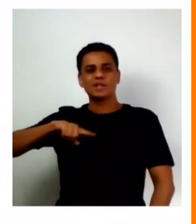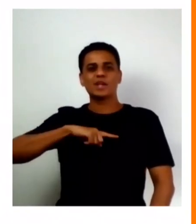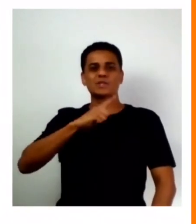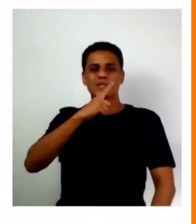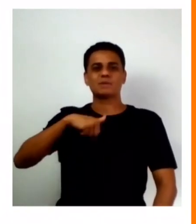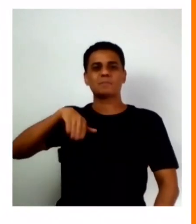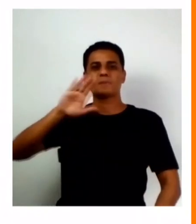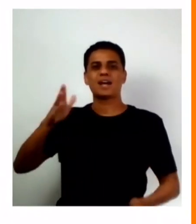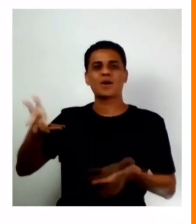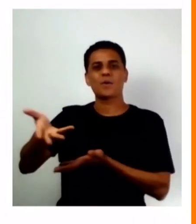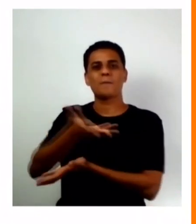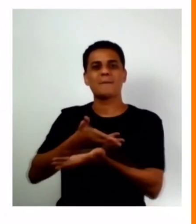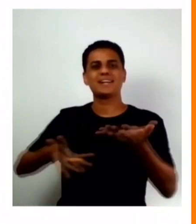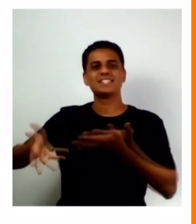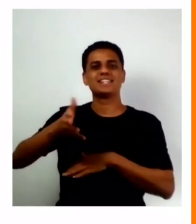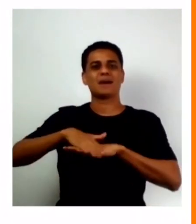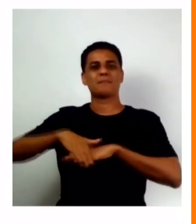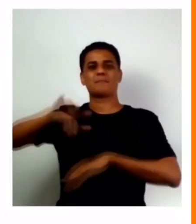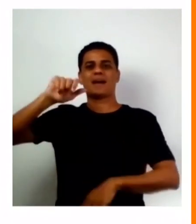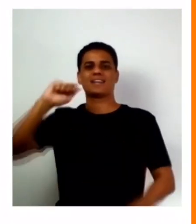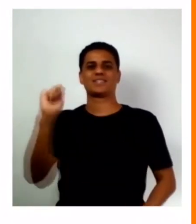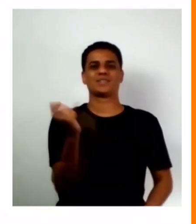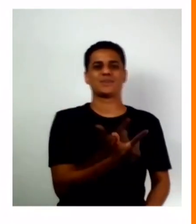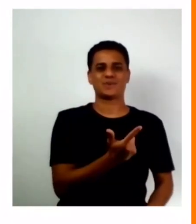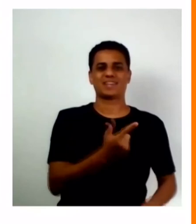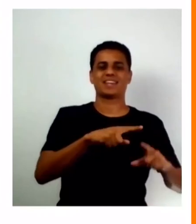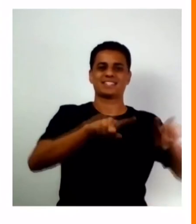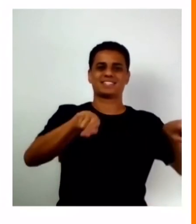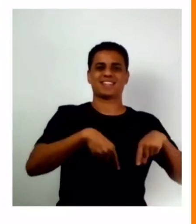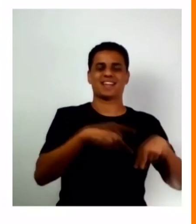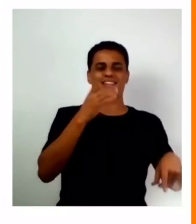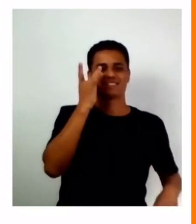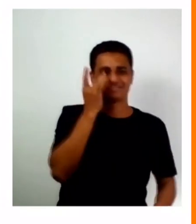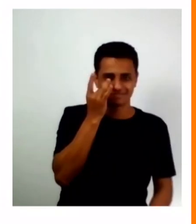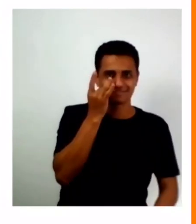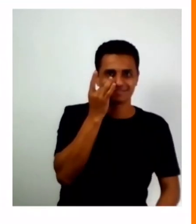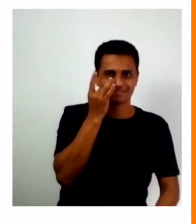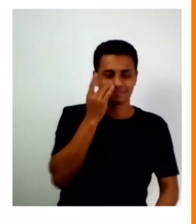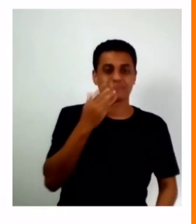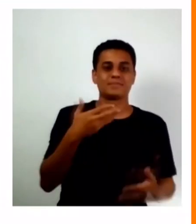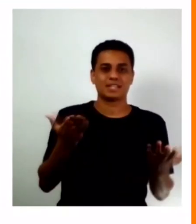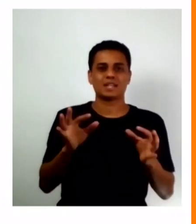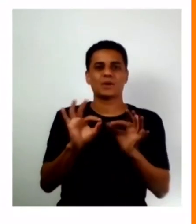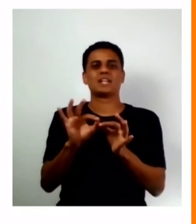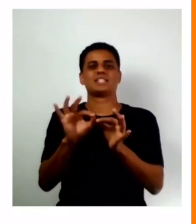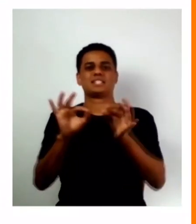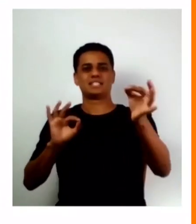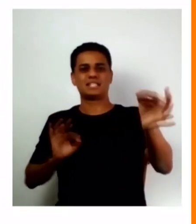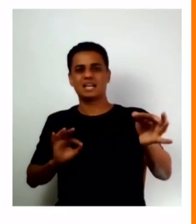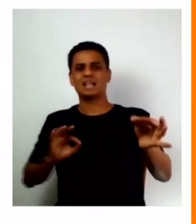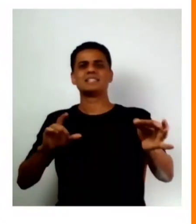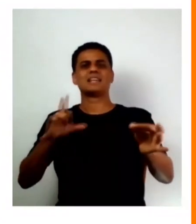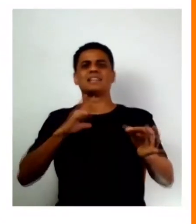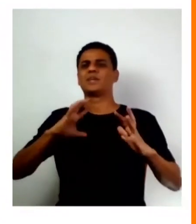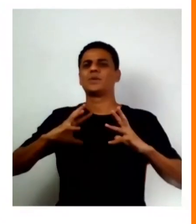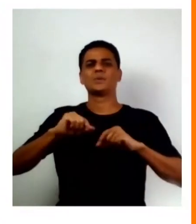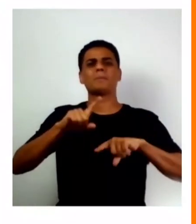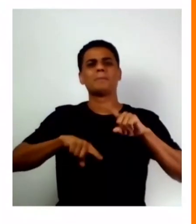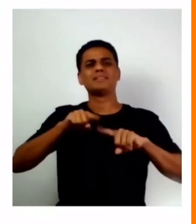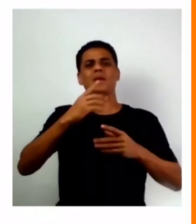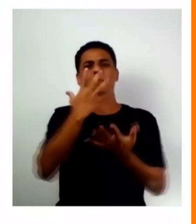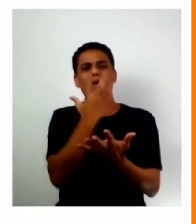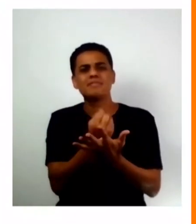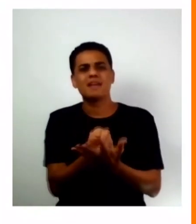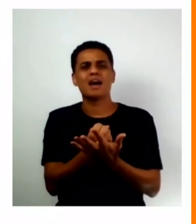coisas, e talvez a distância, mas como todos os materiales estão gravados e se guardam e vocês